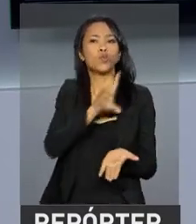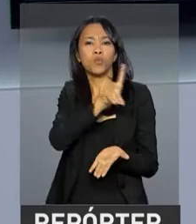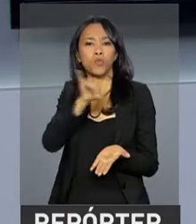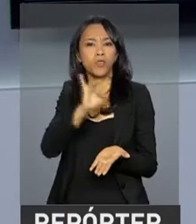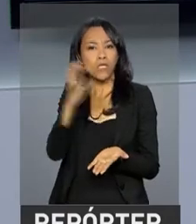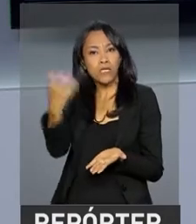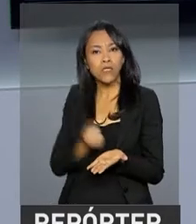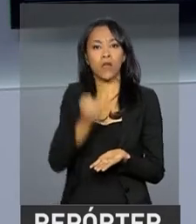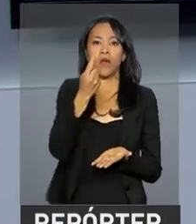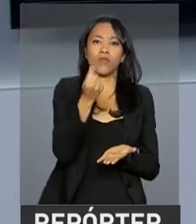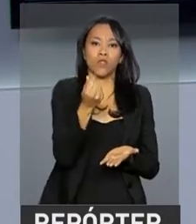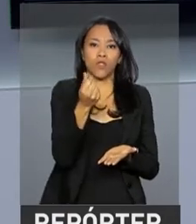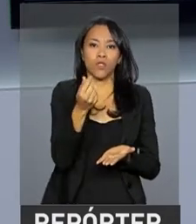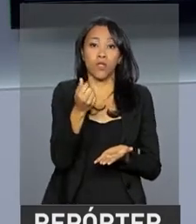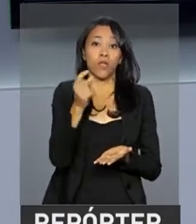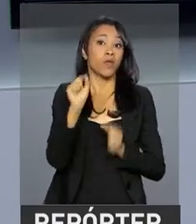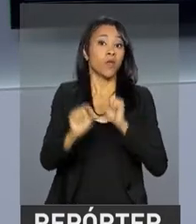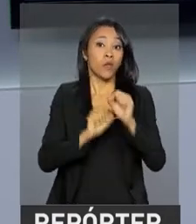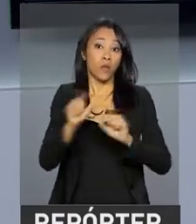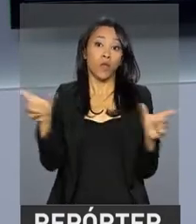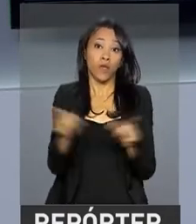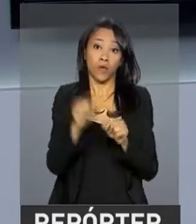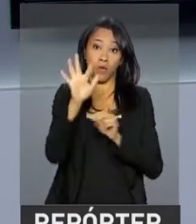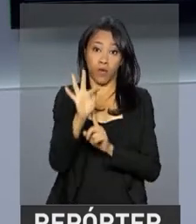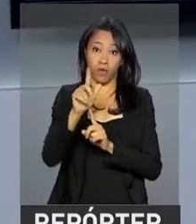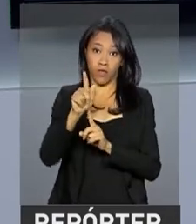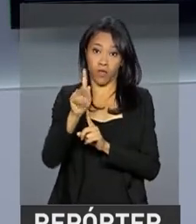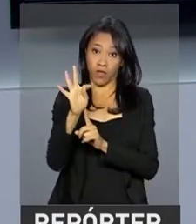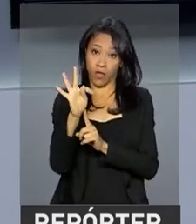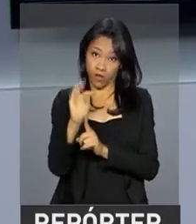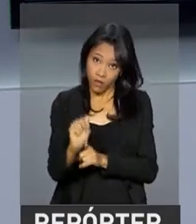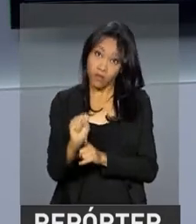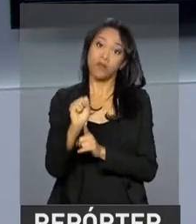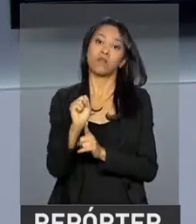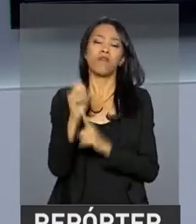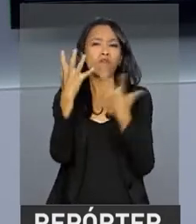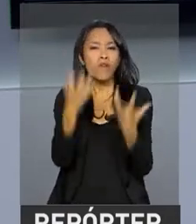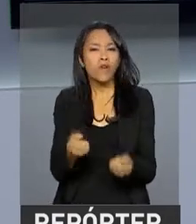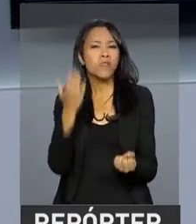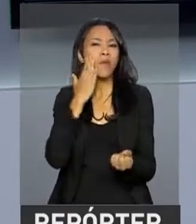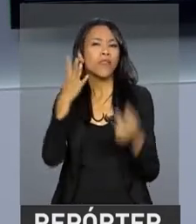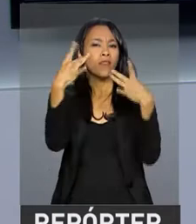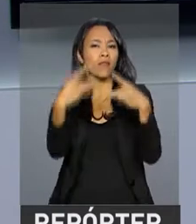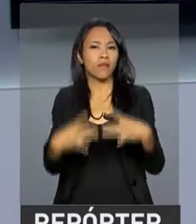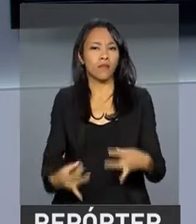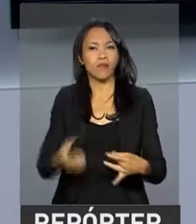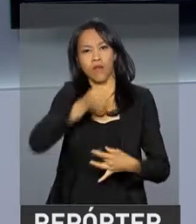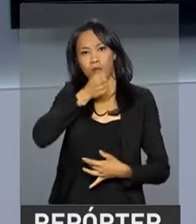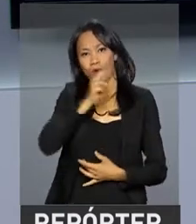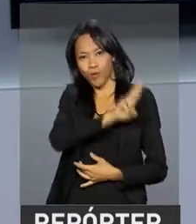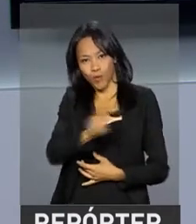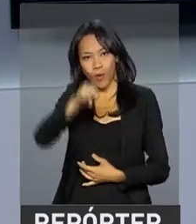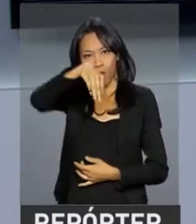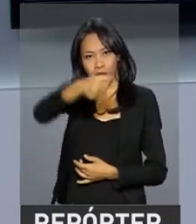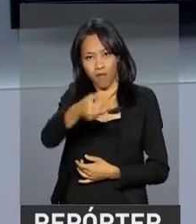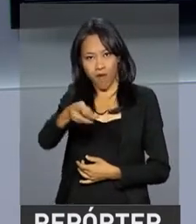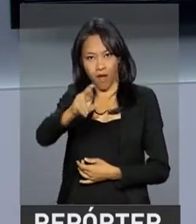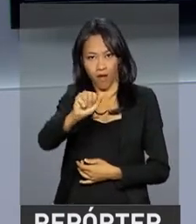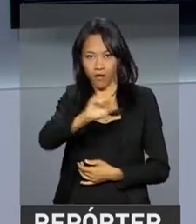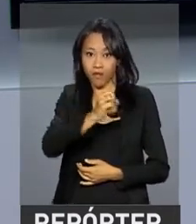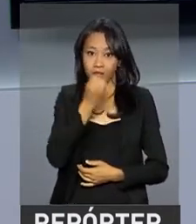das contas inativas do Fundo de Garantia. Vamos então saber os detalhes ao vivo com a repórter Mara Kenup. Bom dia,